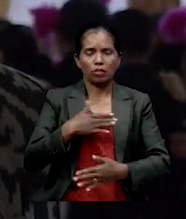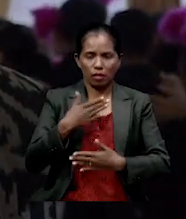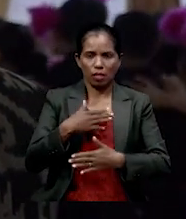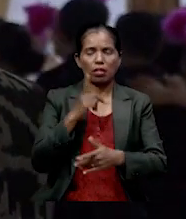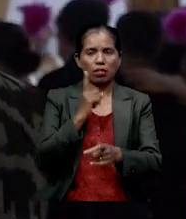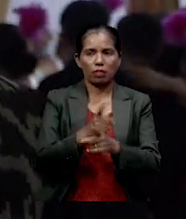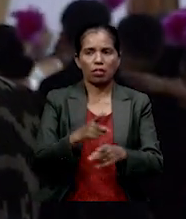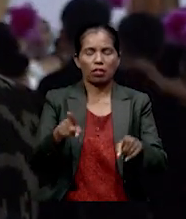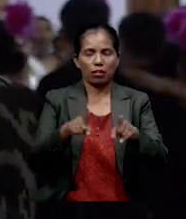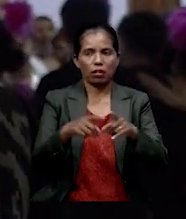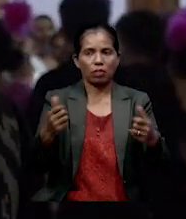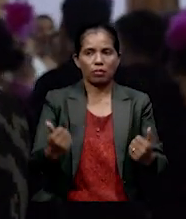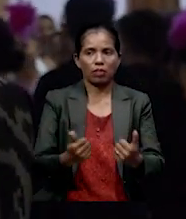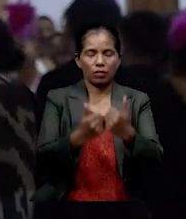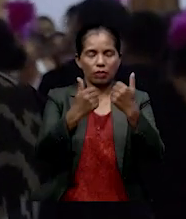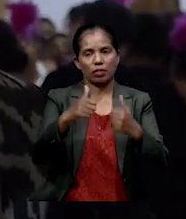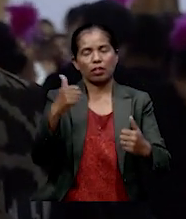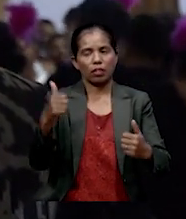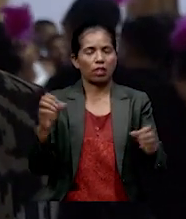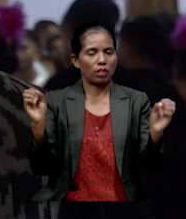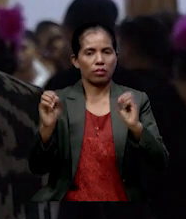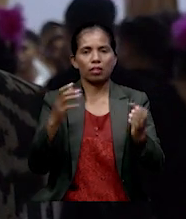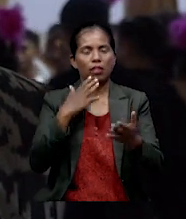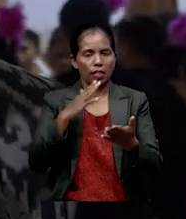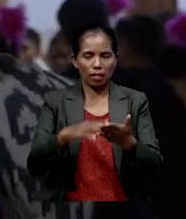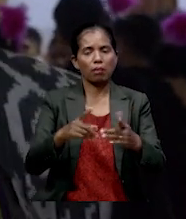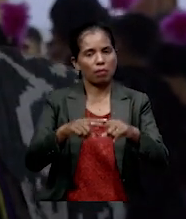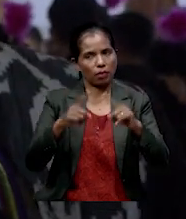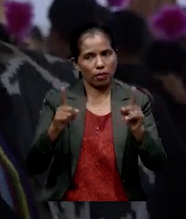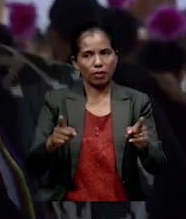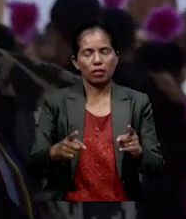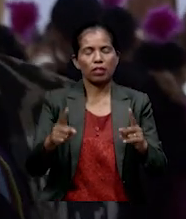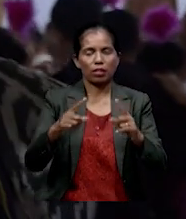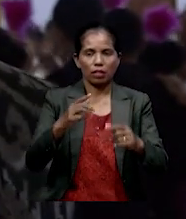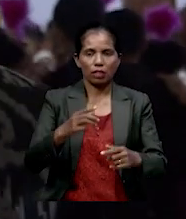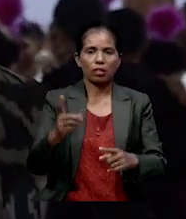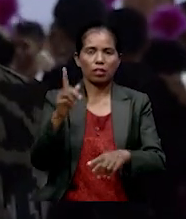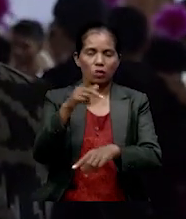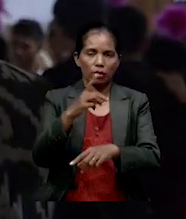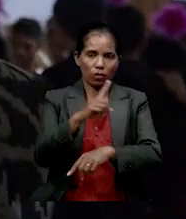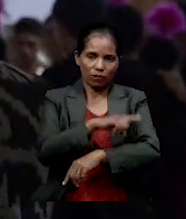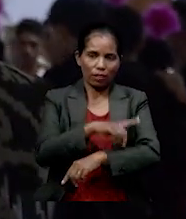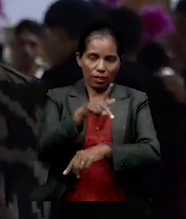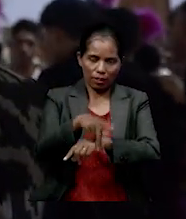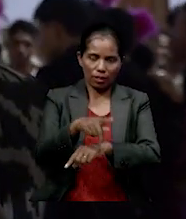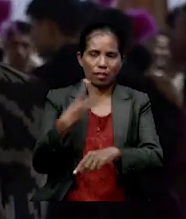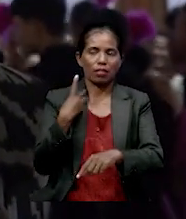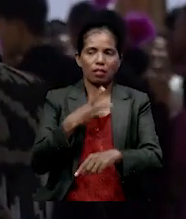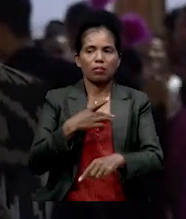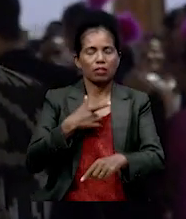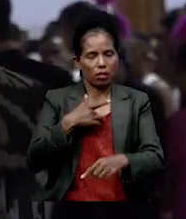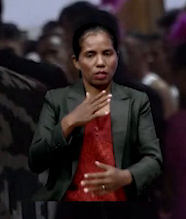comparação ho competição ne bem maka terceiro claus la dia me be e uhin kalang yang ne espetáculo